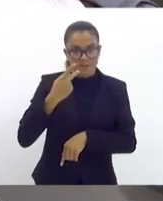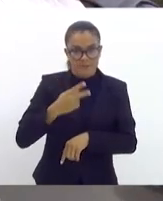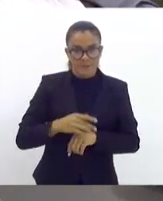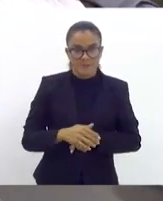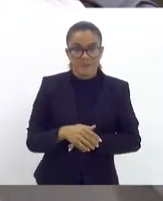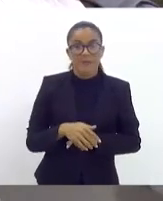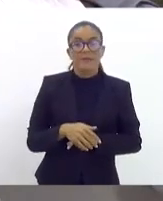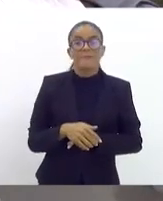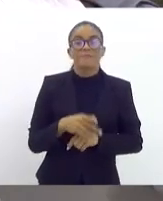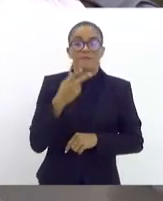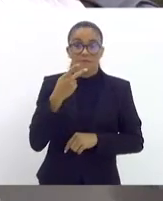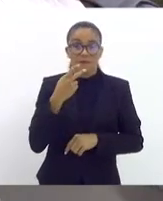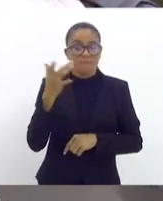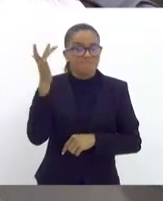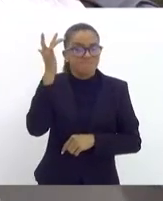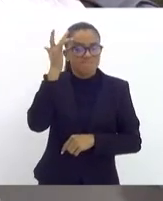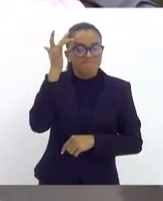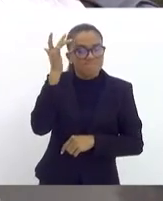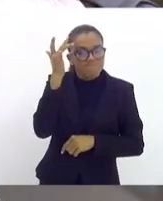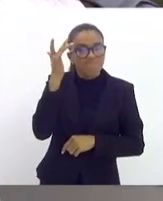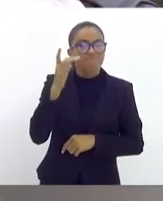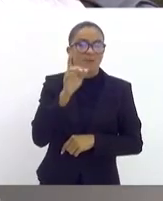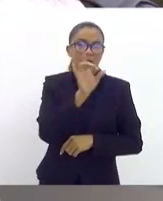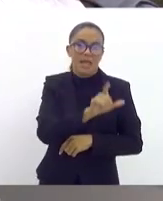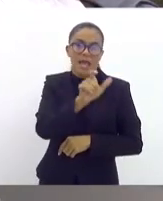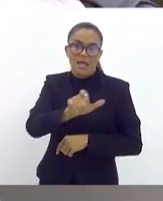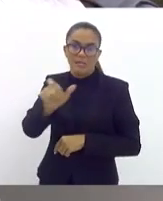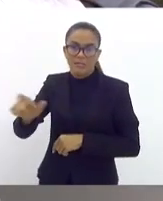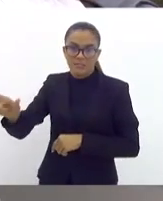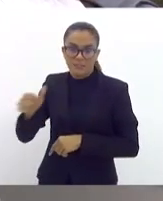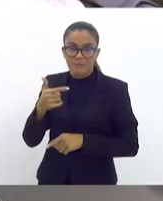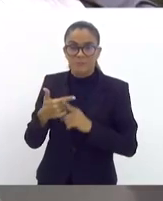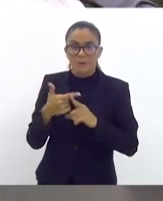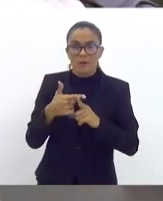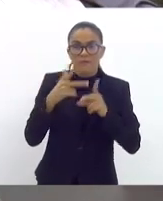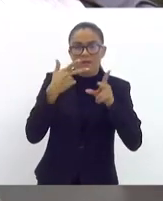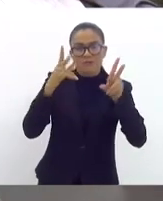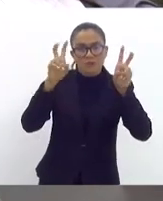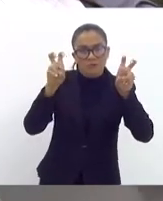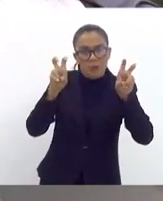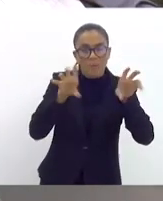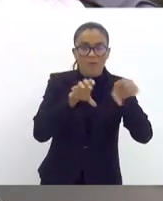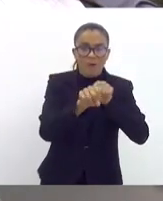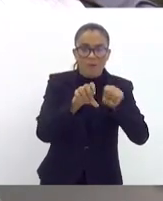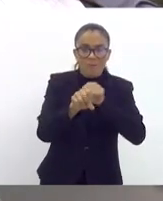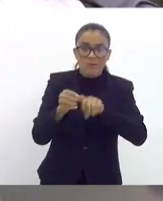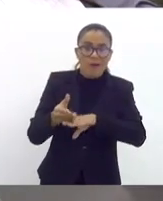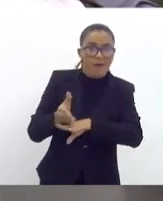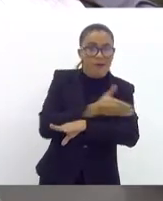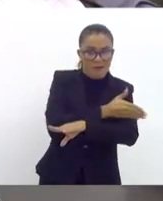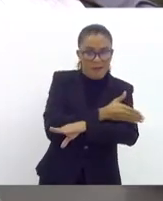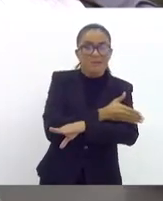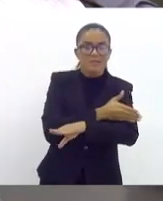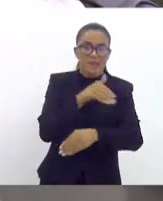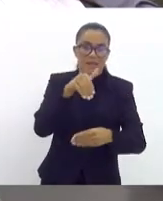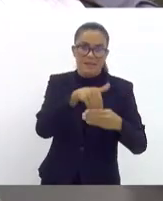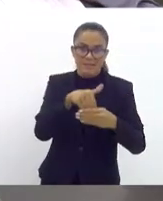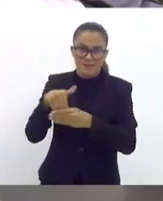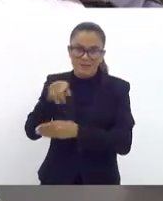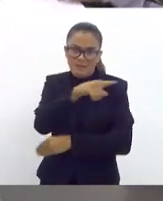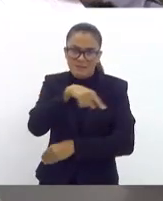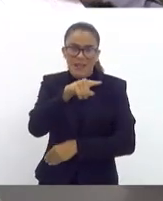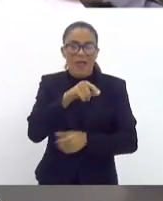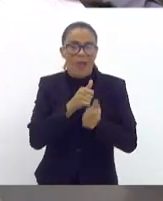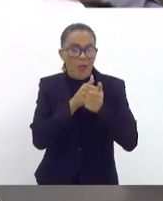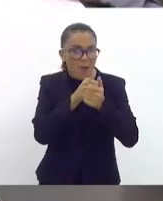dizia da maturidade cada colega aqui porque quando da formação ainda no período pré eleitoral você acompanhou muito comigo ali